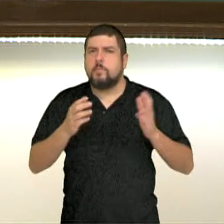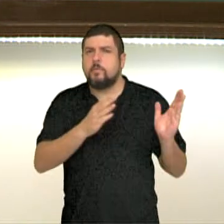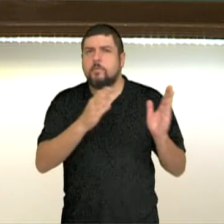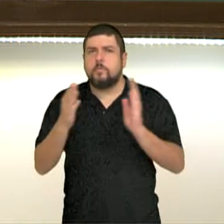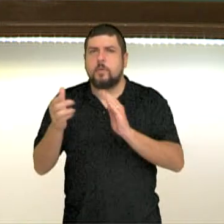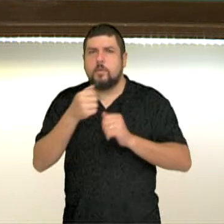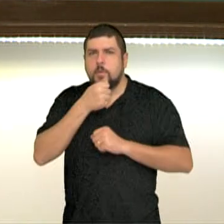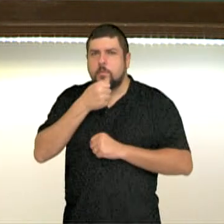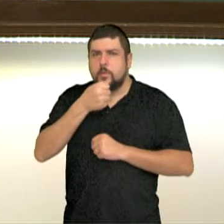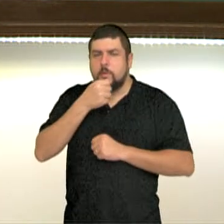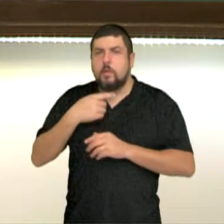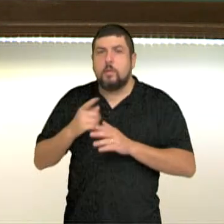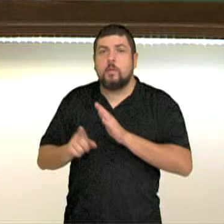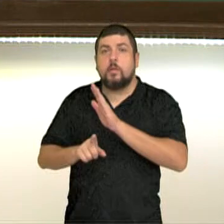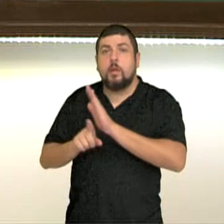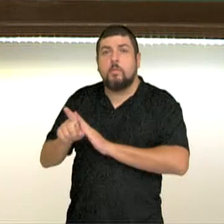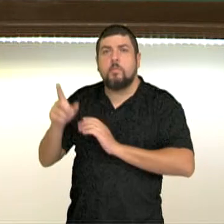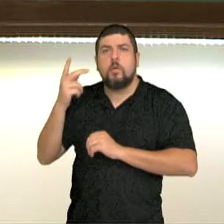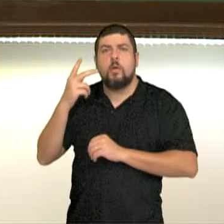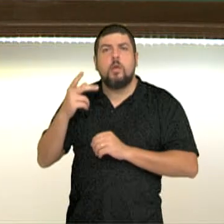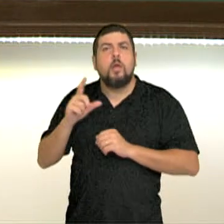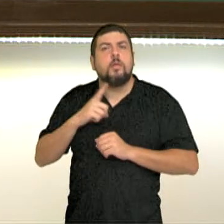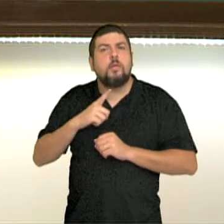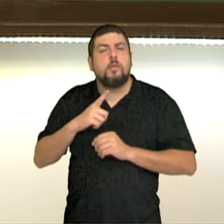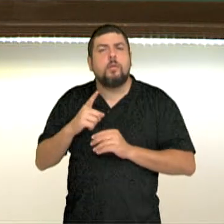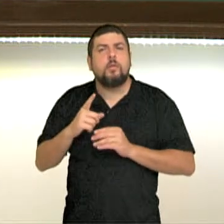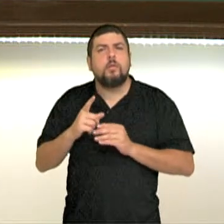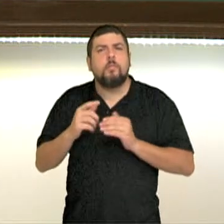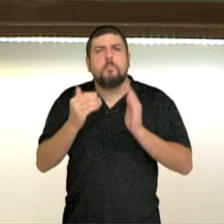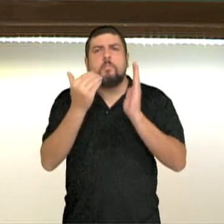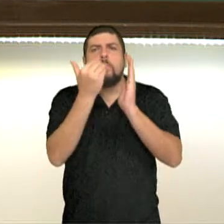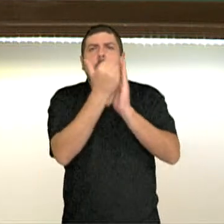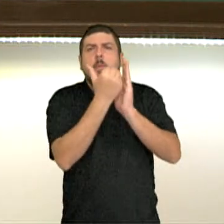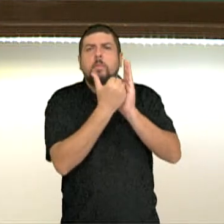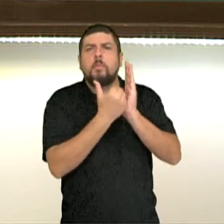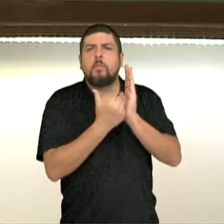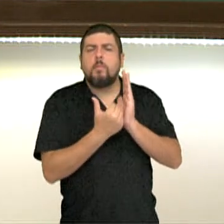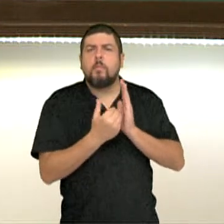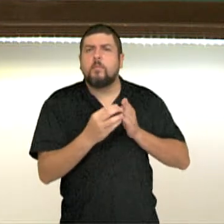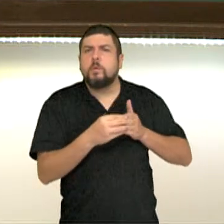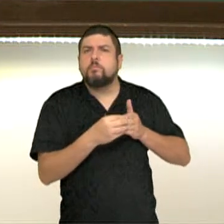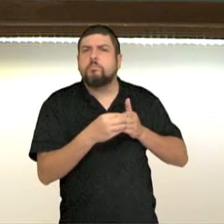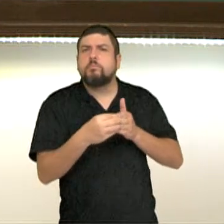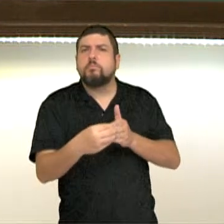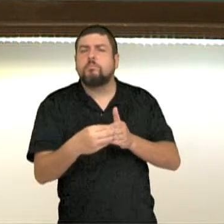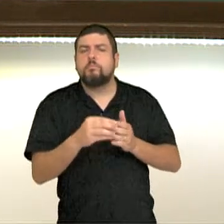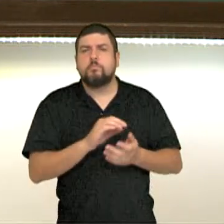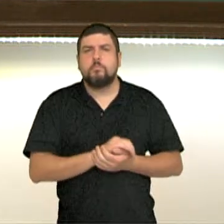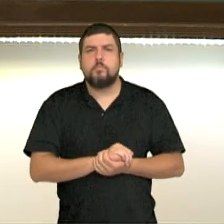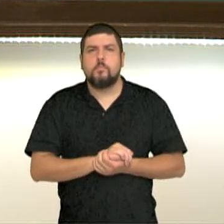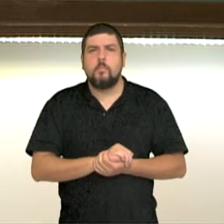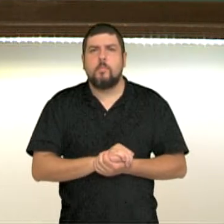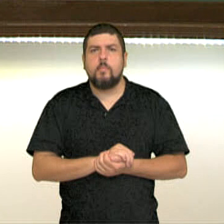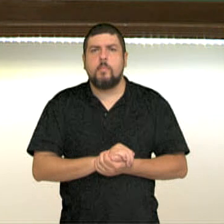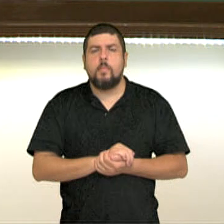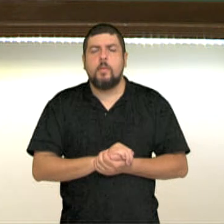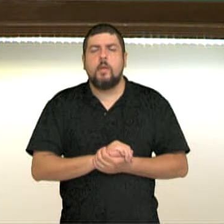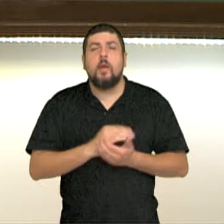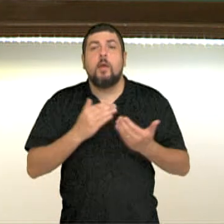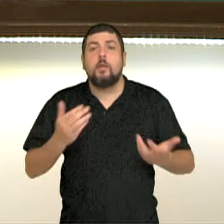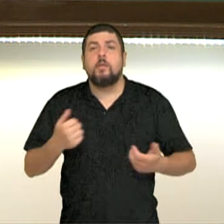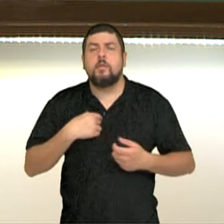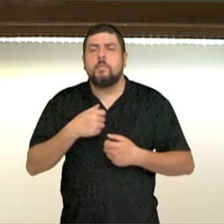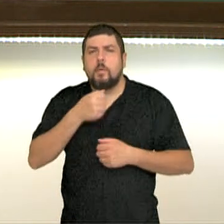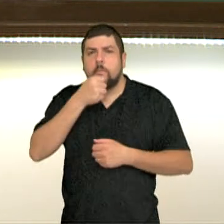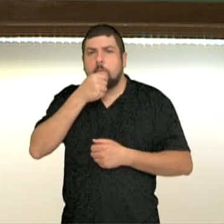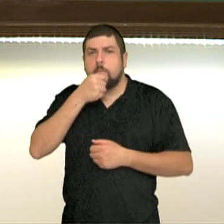tem a pergunta norteadora do entrevistador, que ele pensou nessa pergunta. Quando eu for realizar